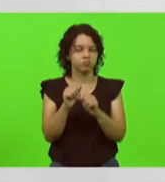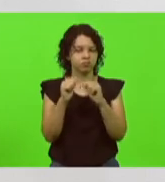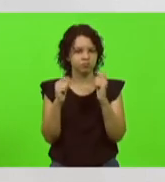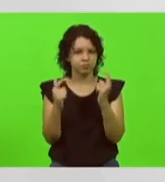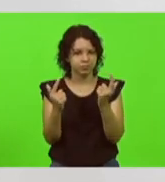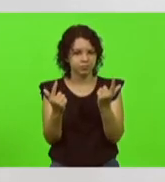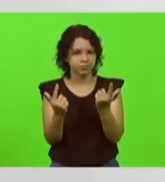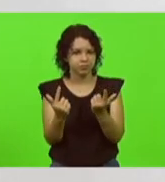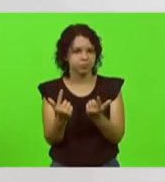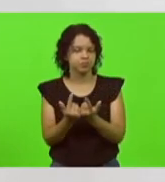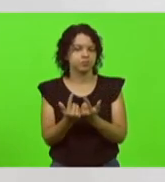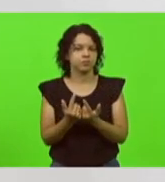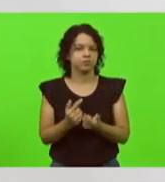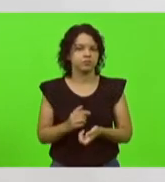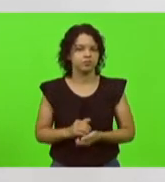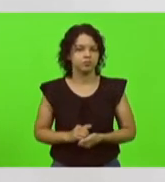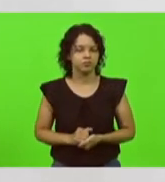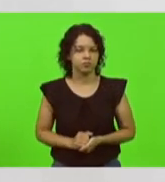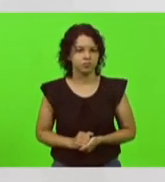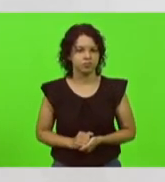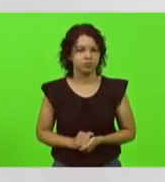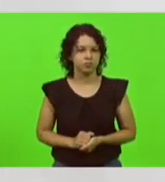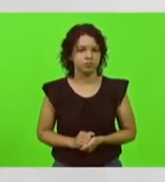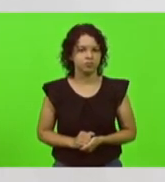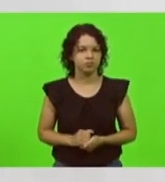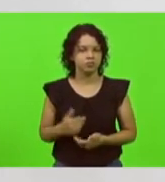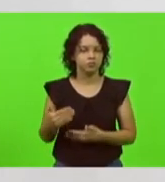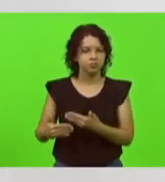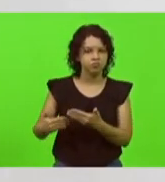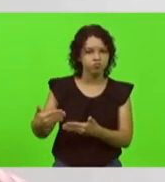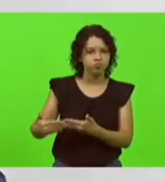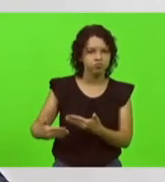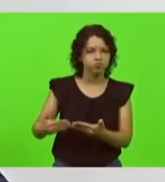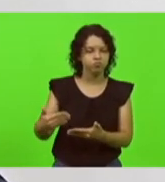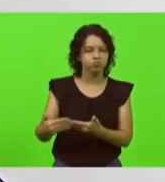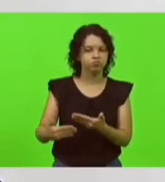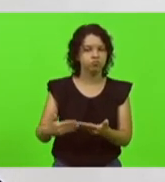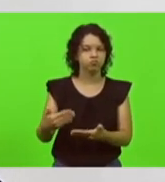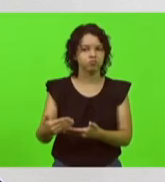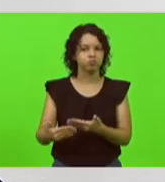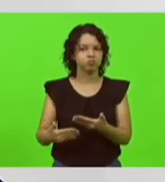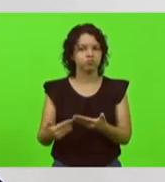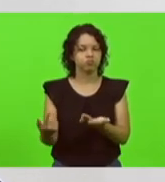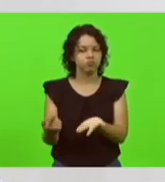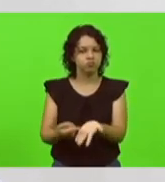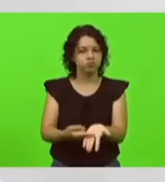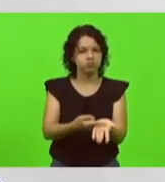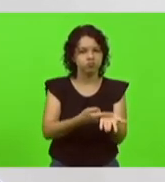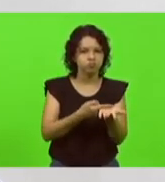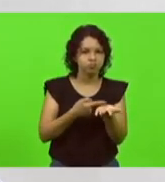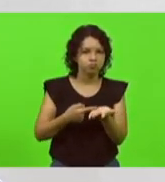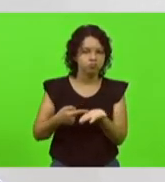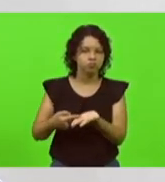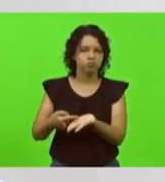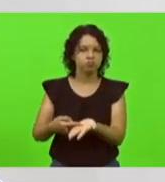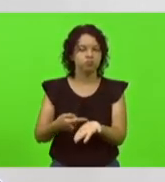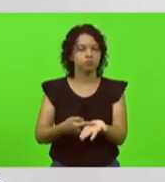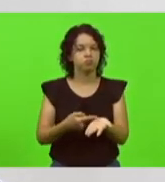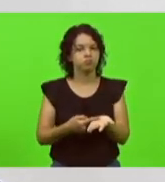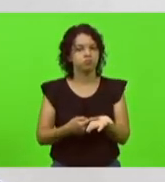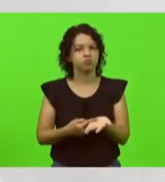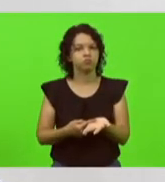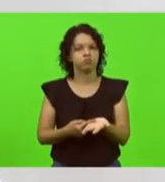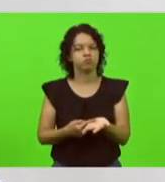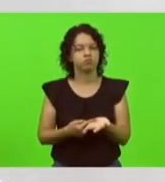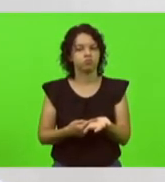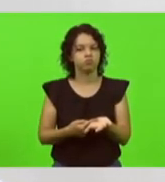construídos através de acordos, de